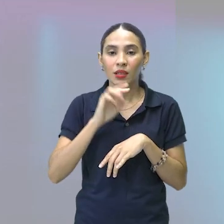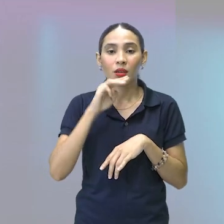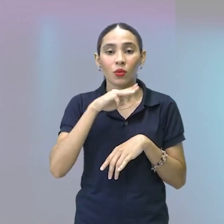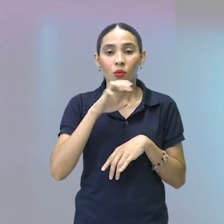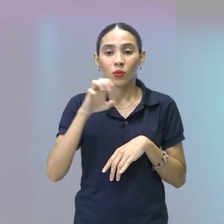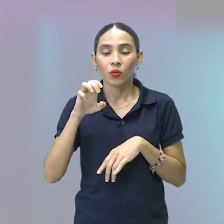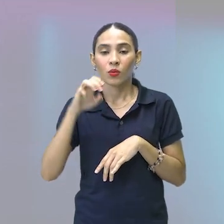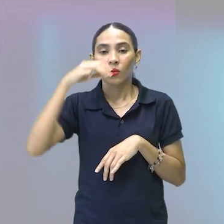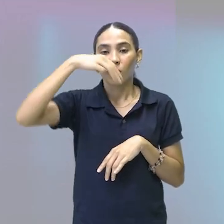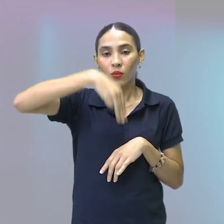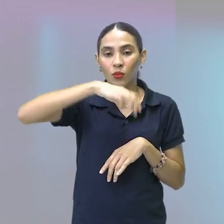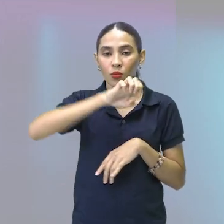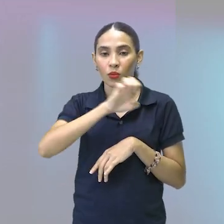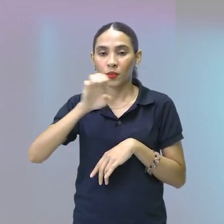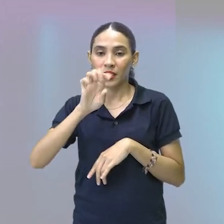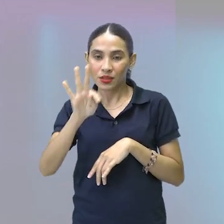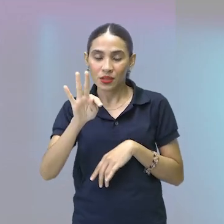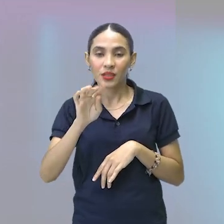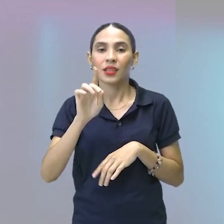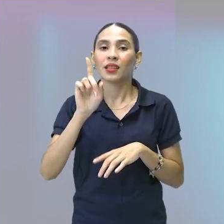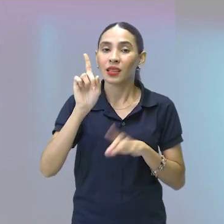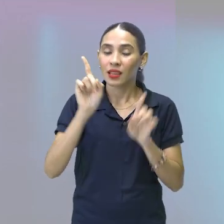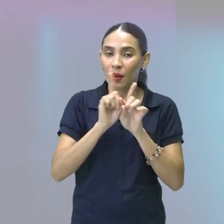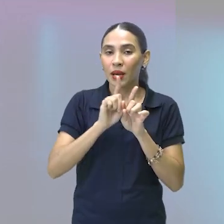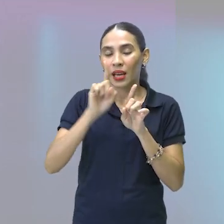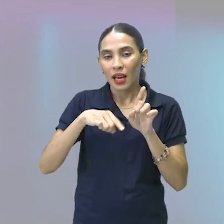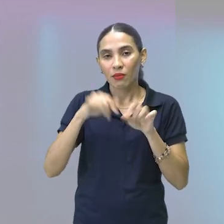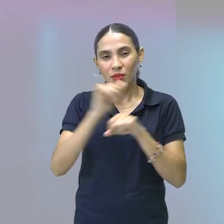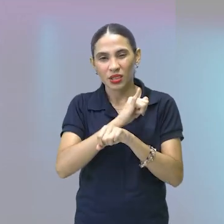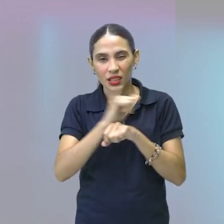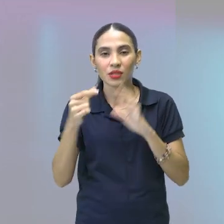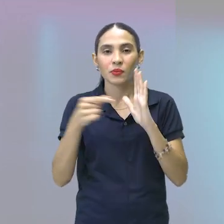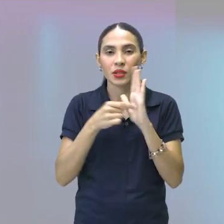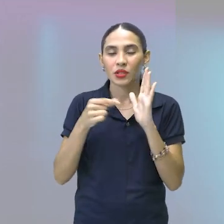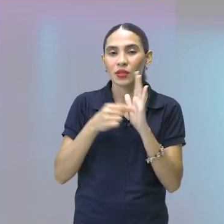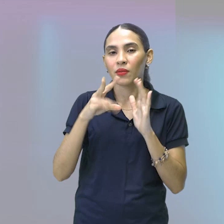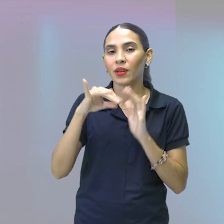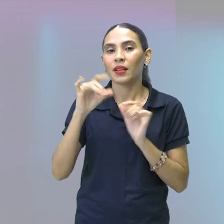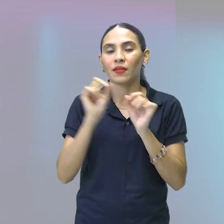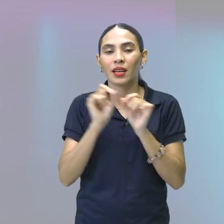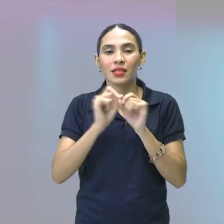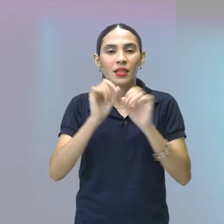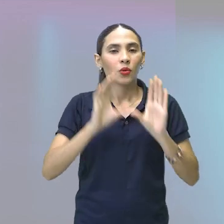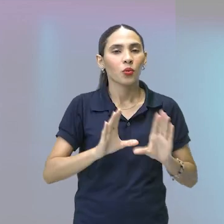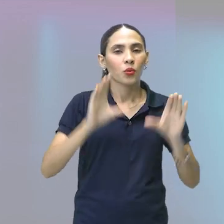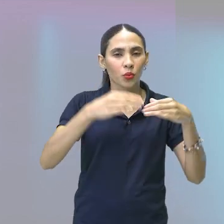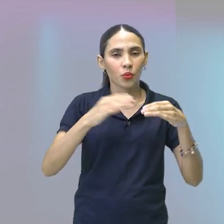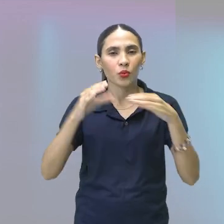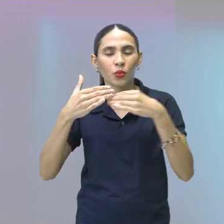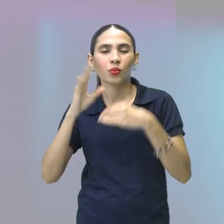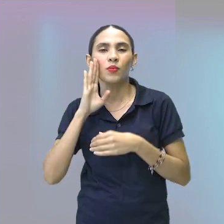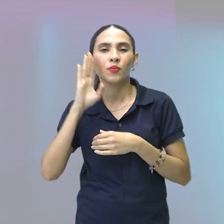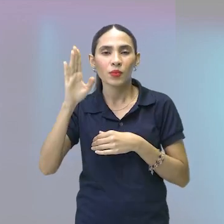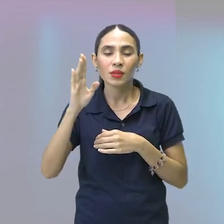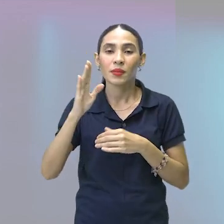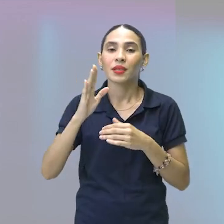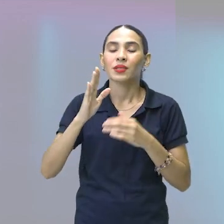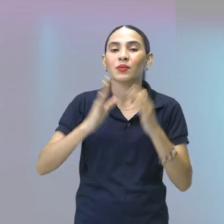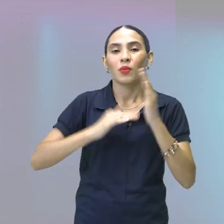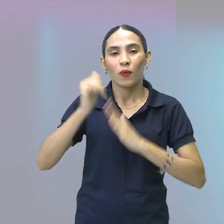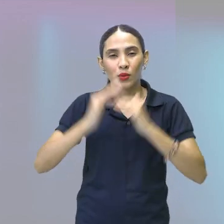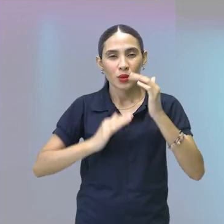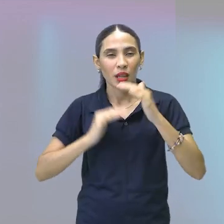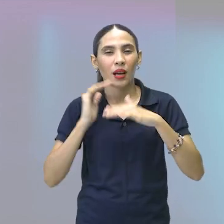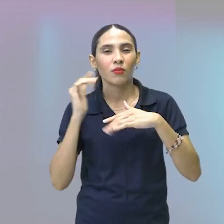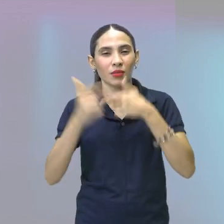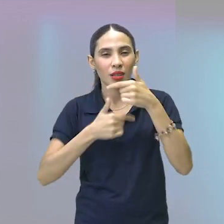o Meet, né? Que é uma ferramenta que faz com que grupos, principalmente de